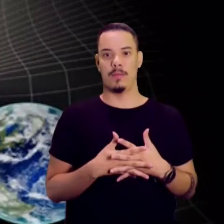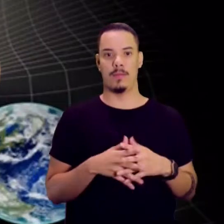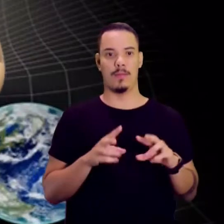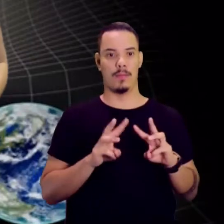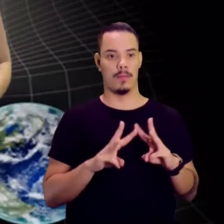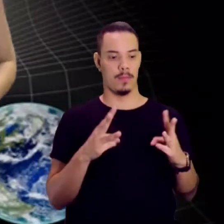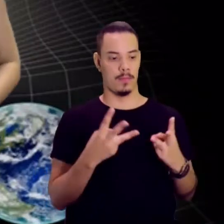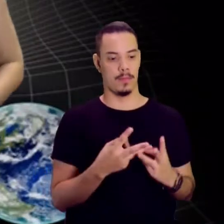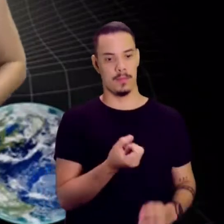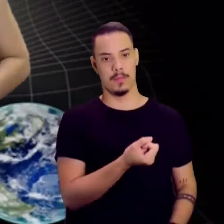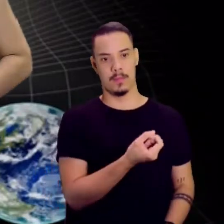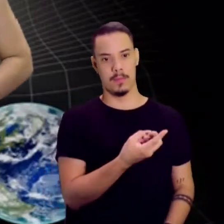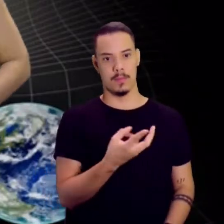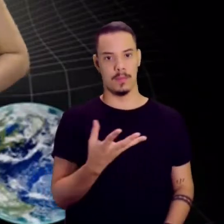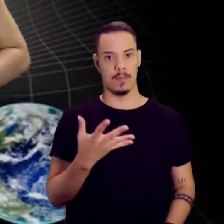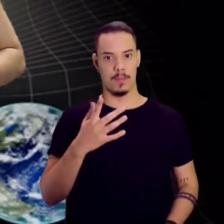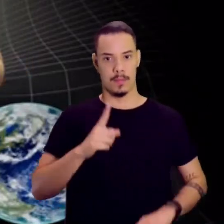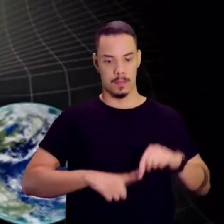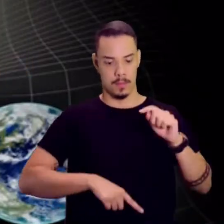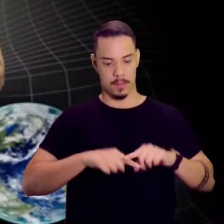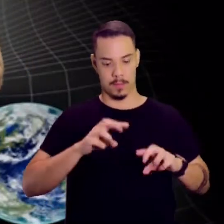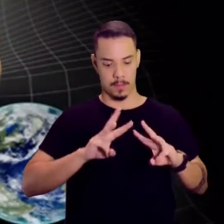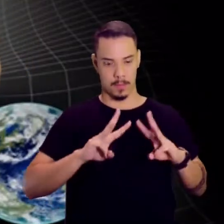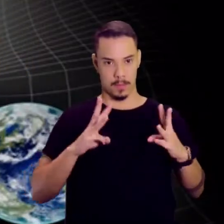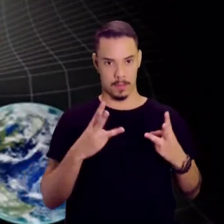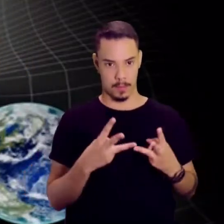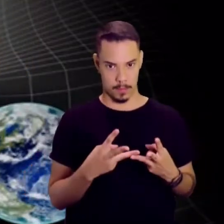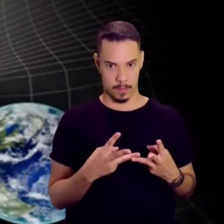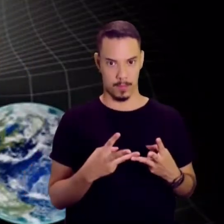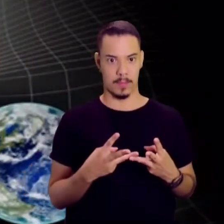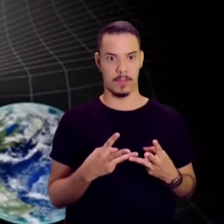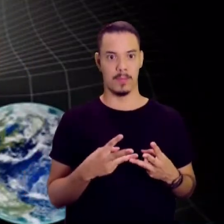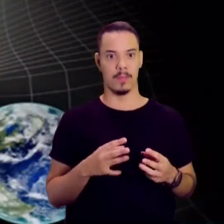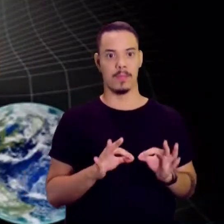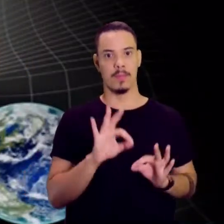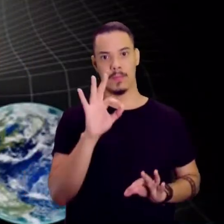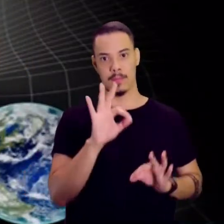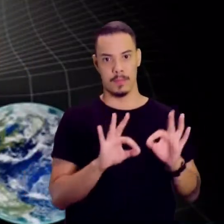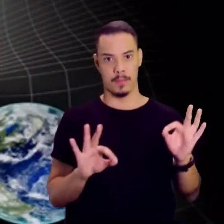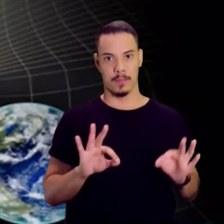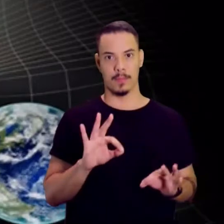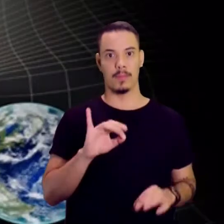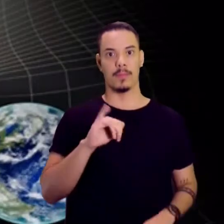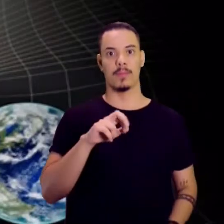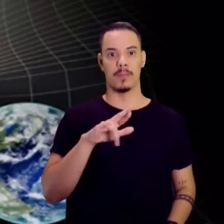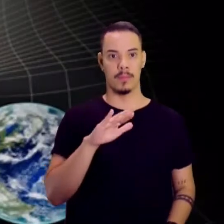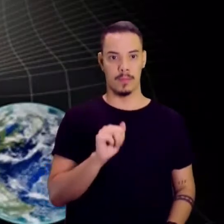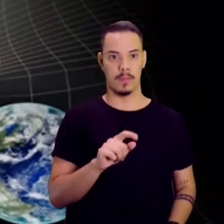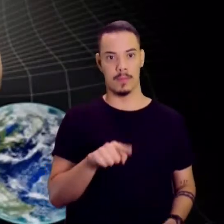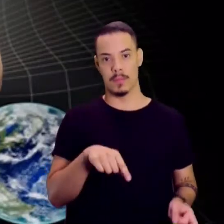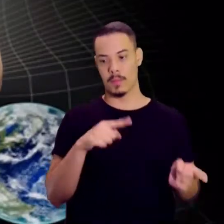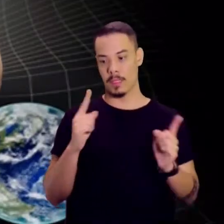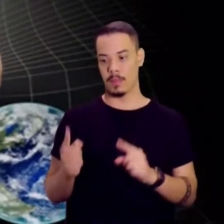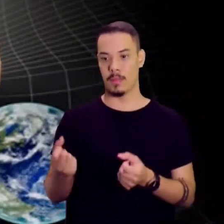massa é a quantidade que o seu corpo tem de matéria ou a medida da inércia. Exatamente. Mas peso é uma força que